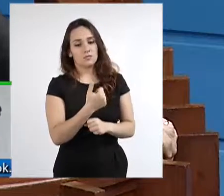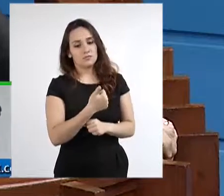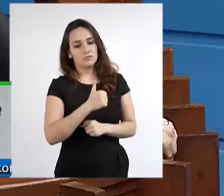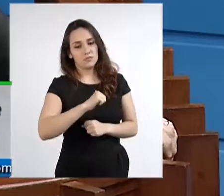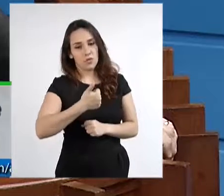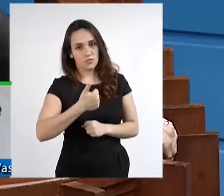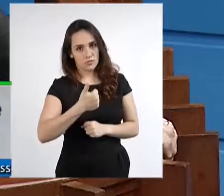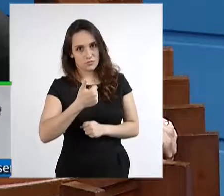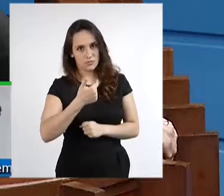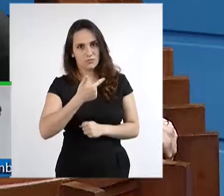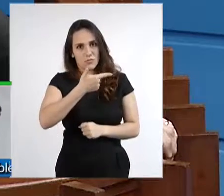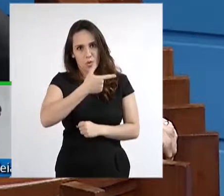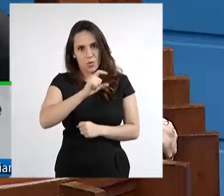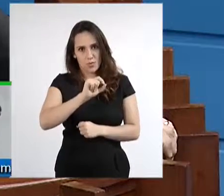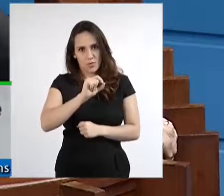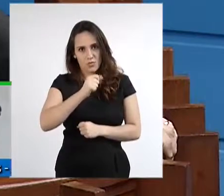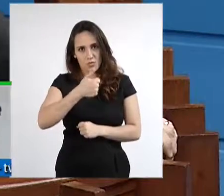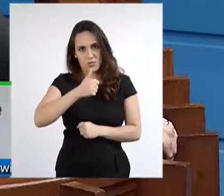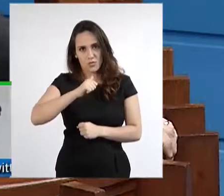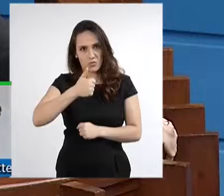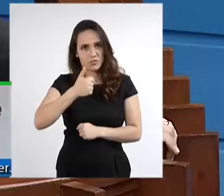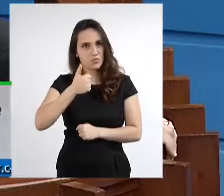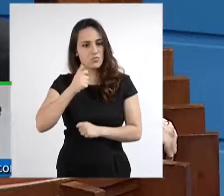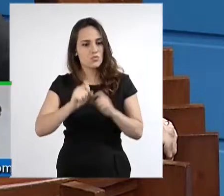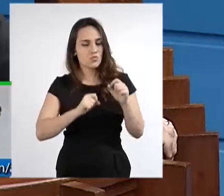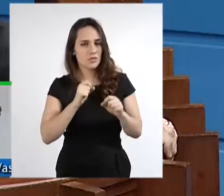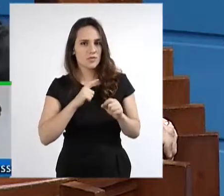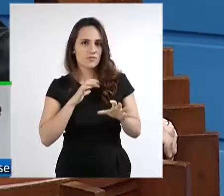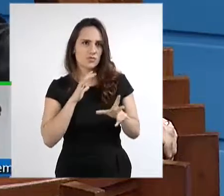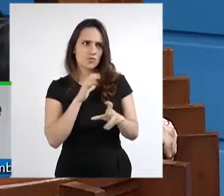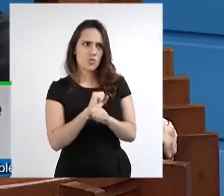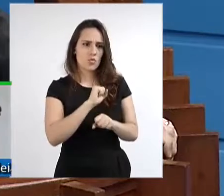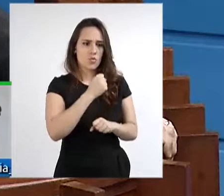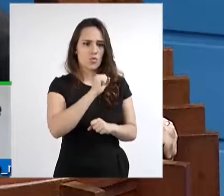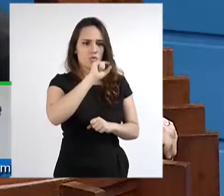foi analisado e constatado